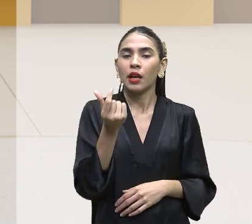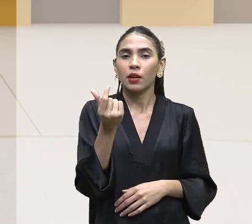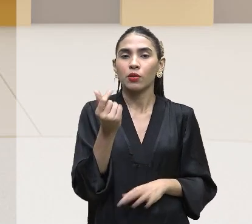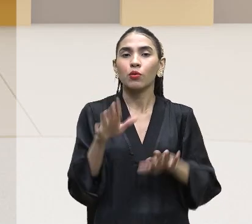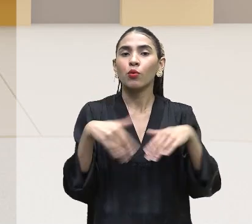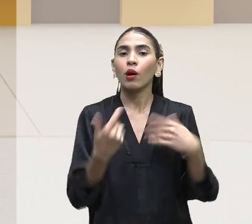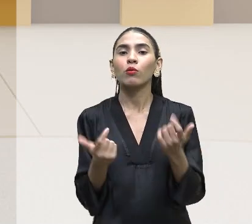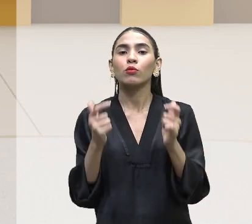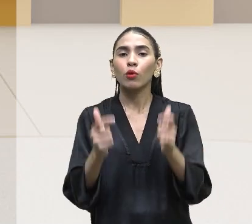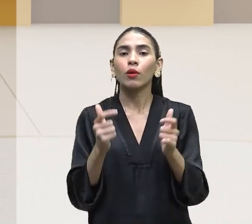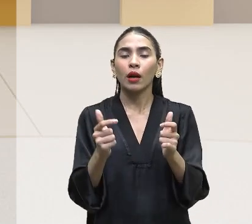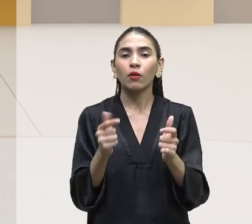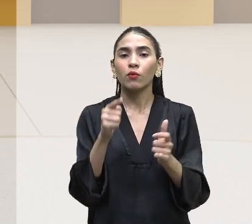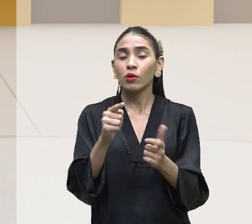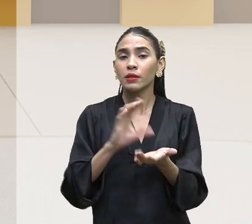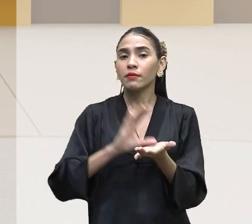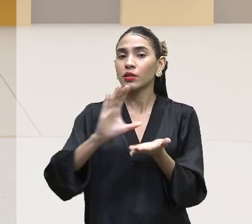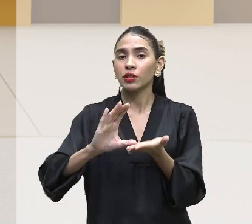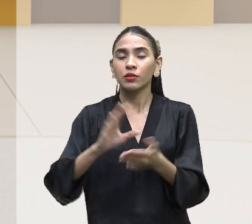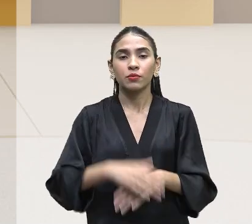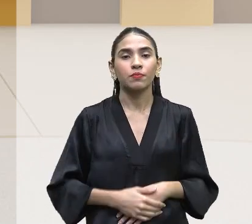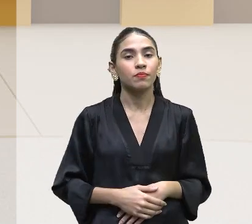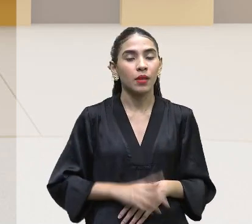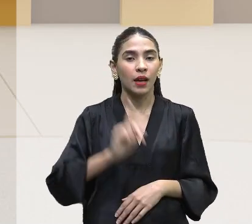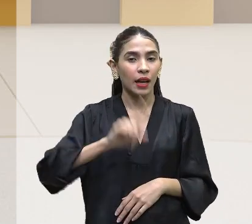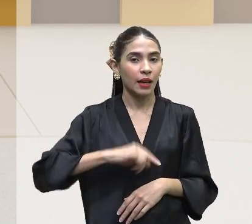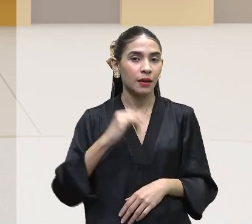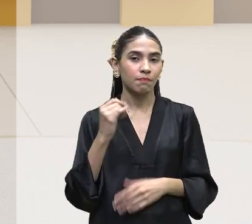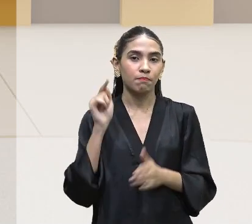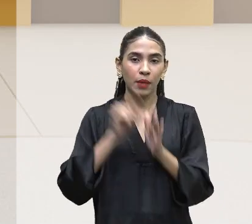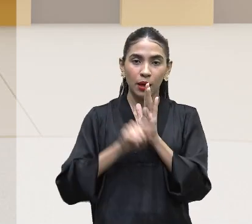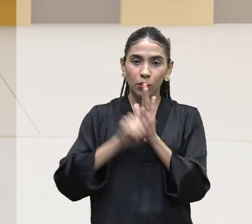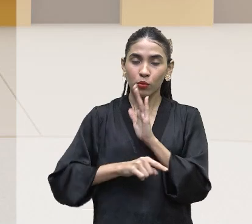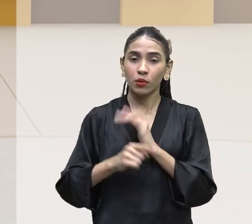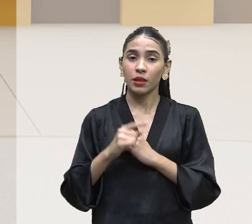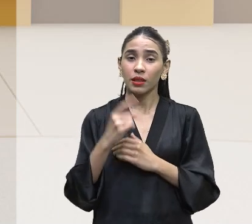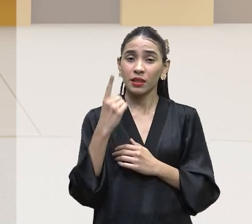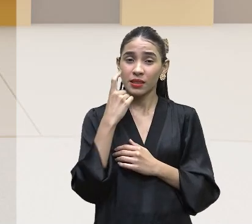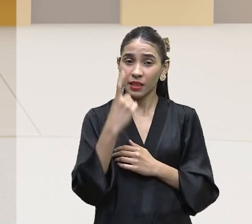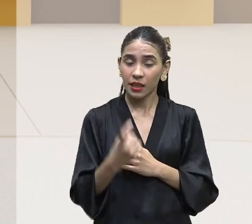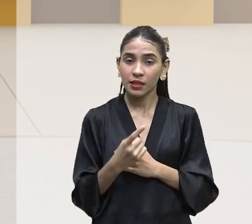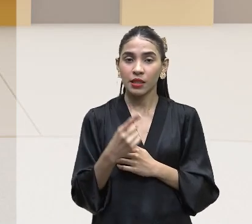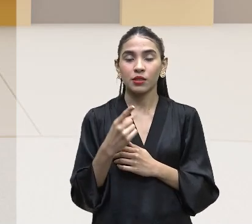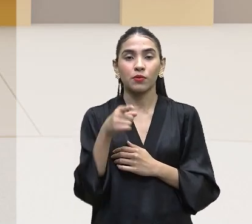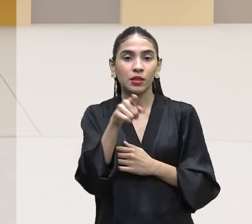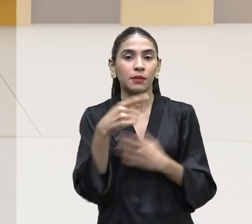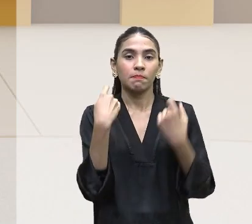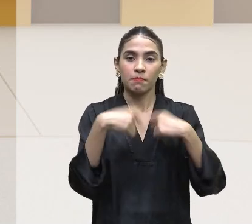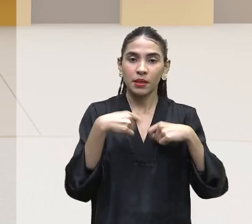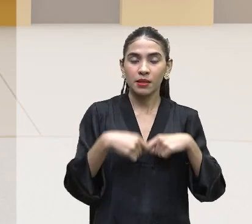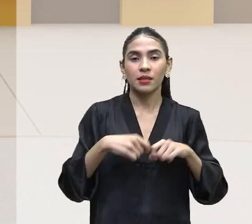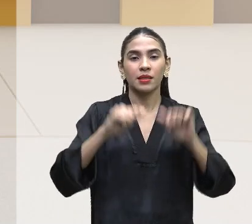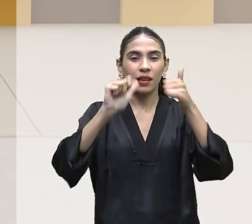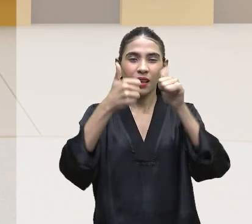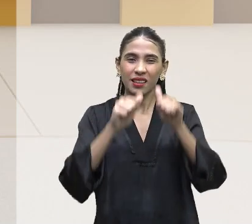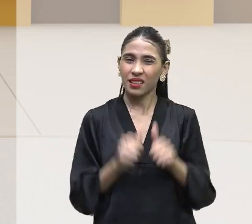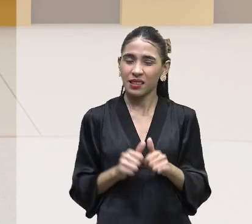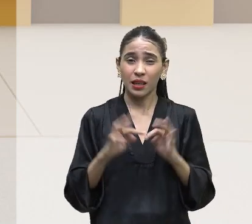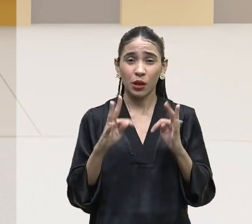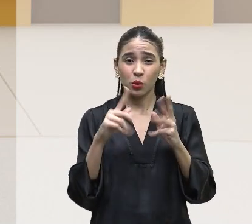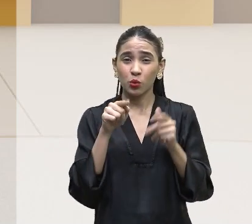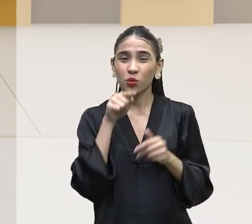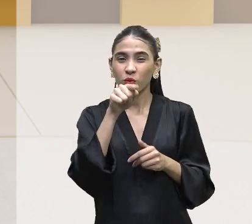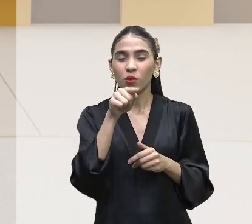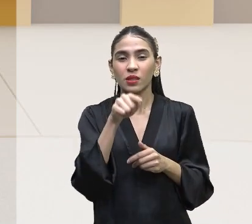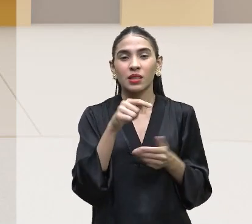indo? Então, essas são perguntas fundamentais a se fazer. Então, você tem sim que analisar todos os gastos que